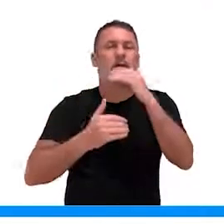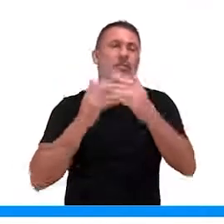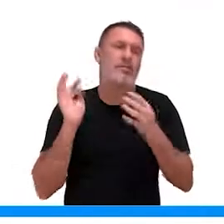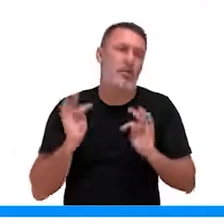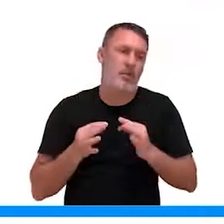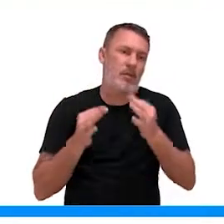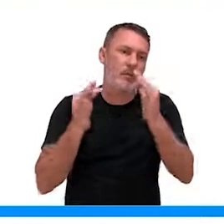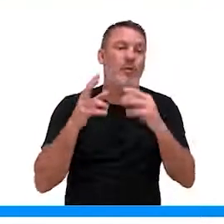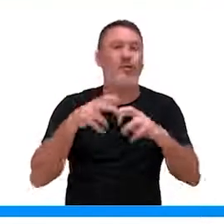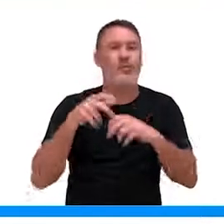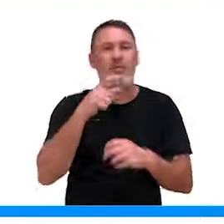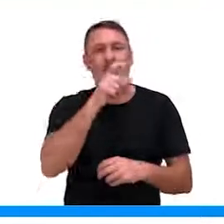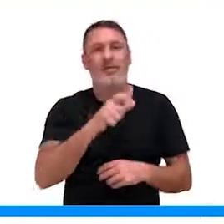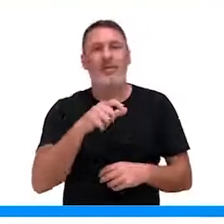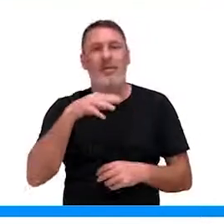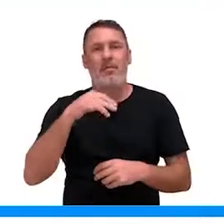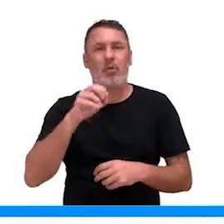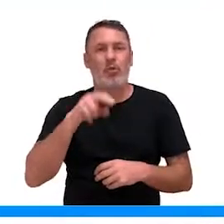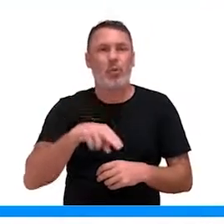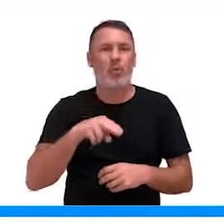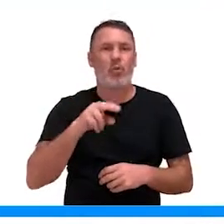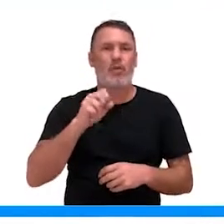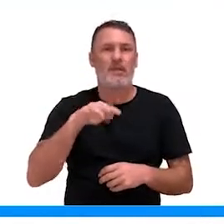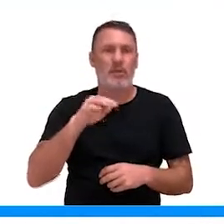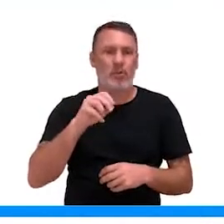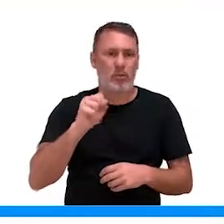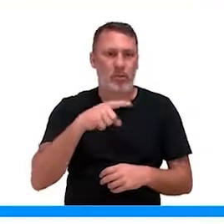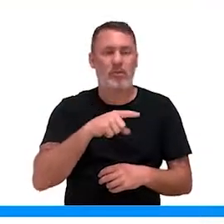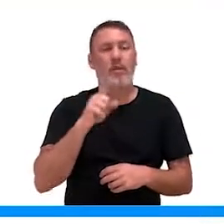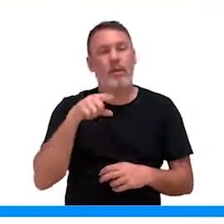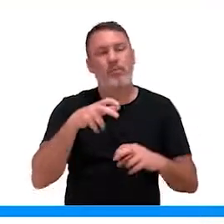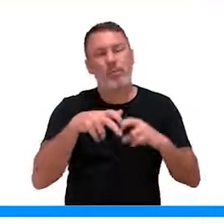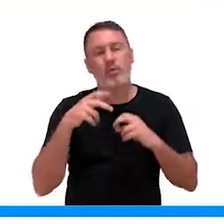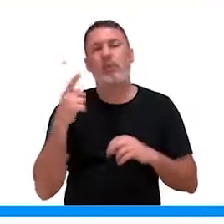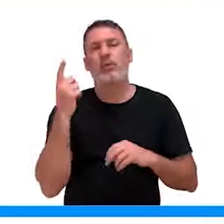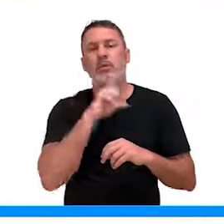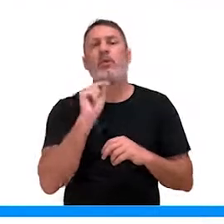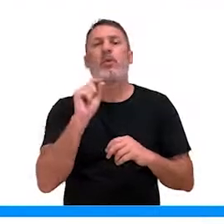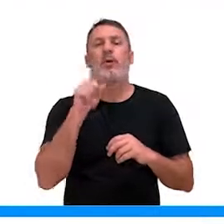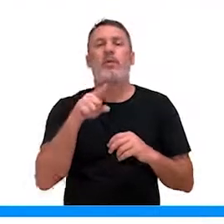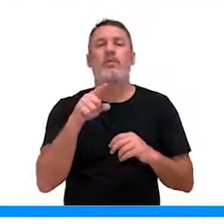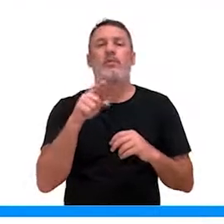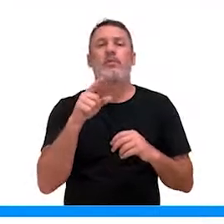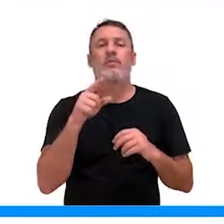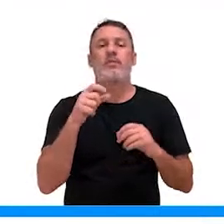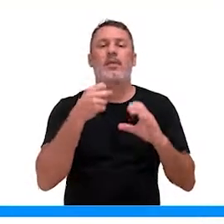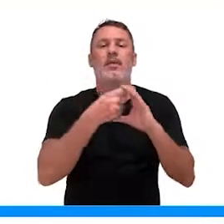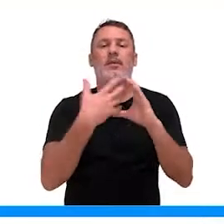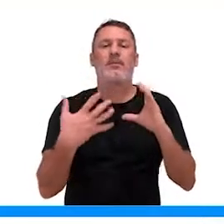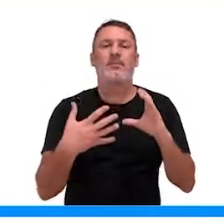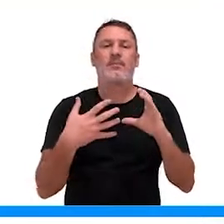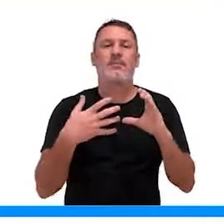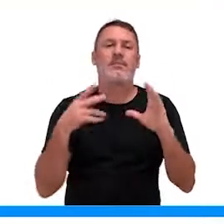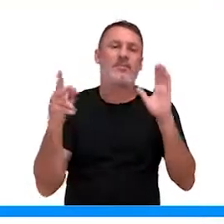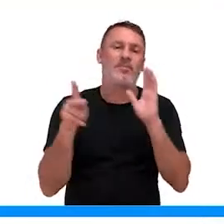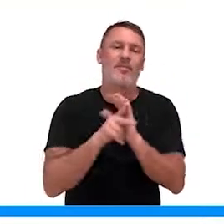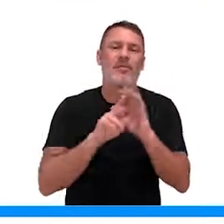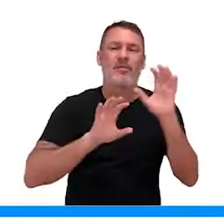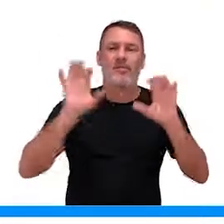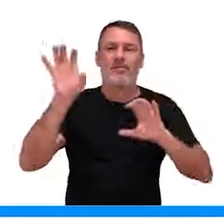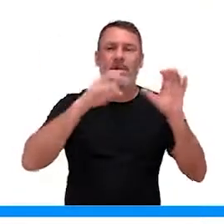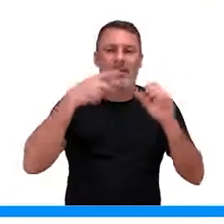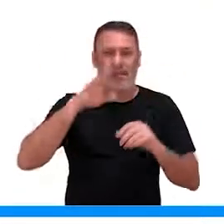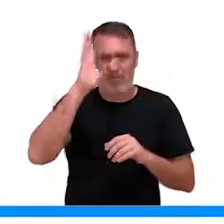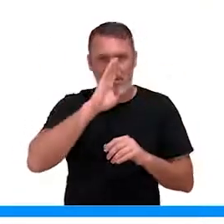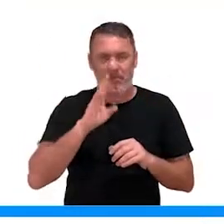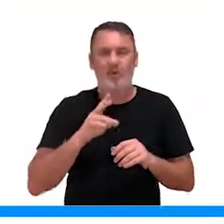professor Milton Santos, ele lança a mão, claro, ao classificar e ao regionalizar o nosso território, tá?